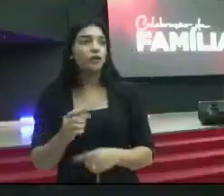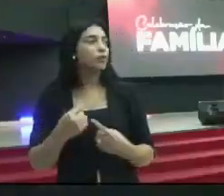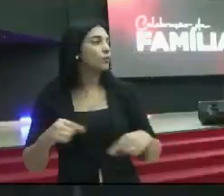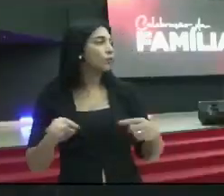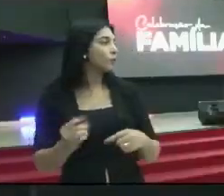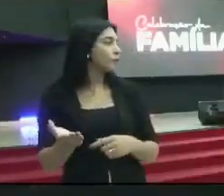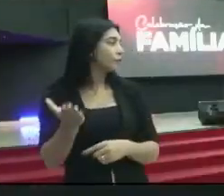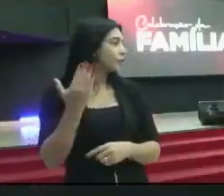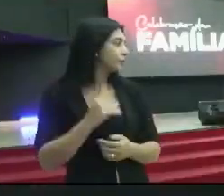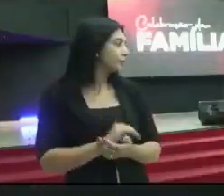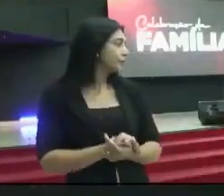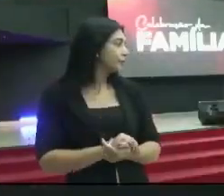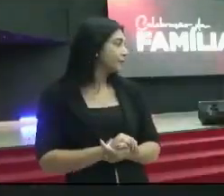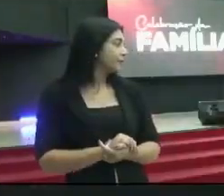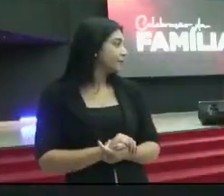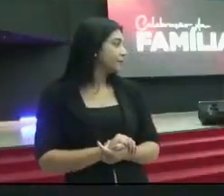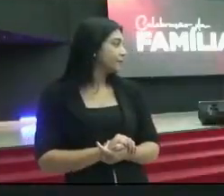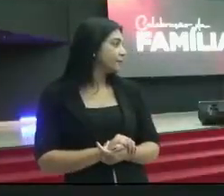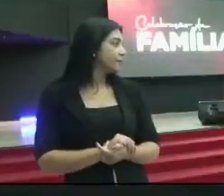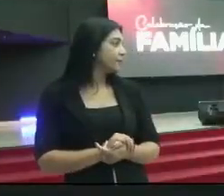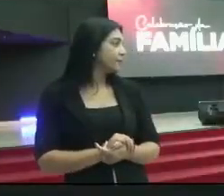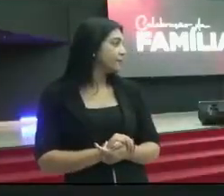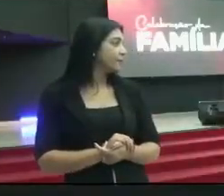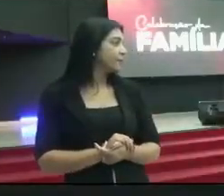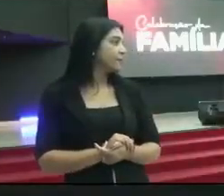vir. Por favor.